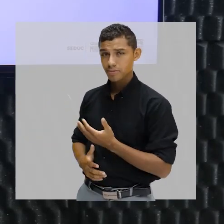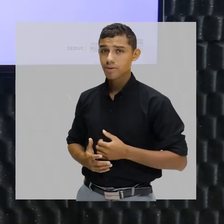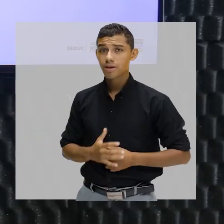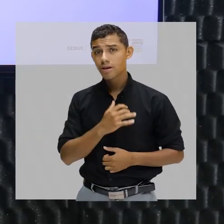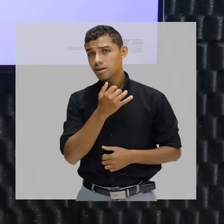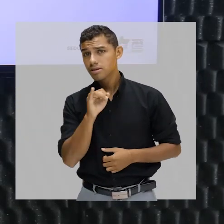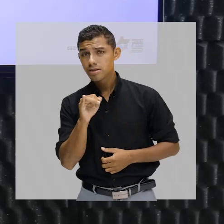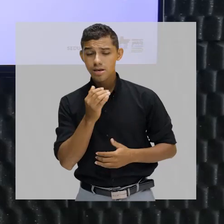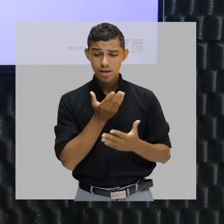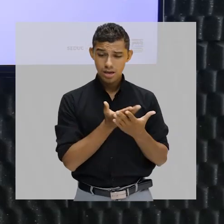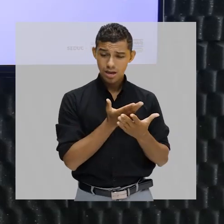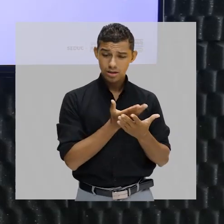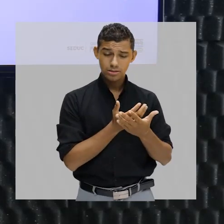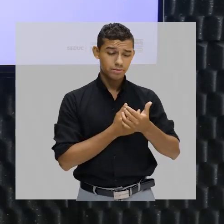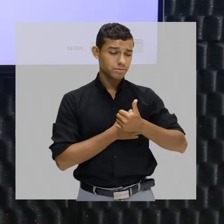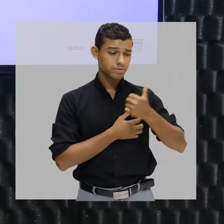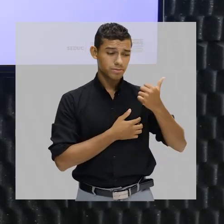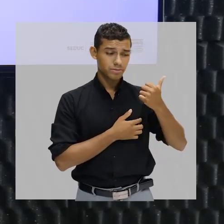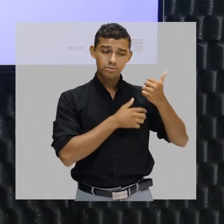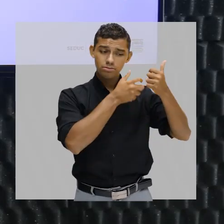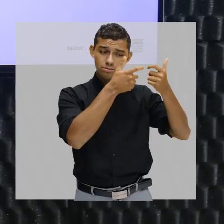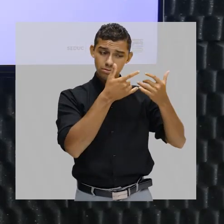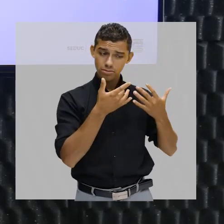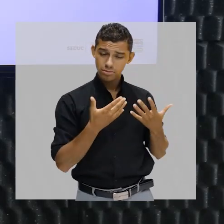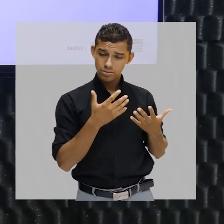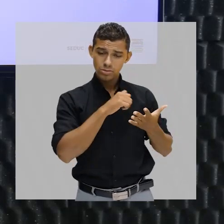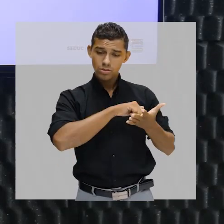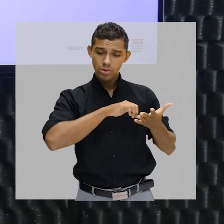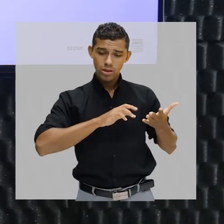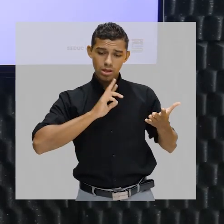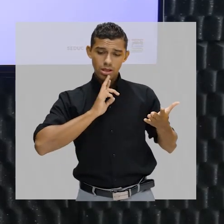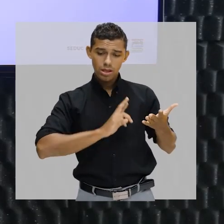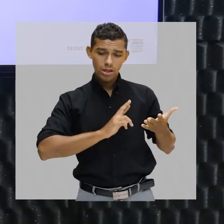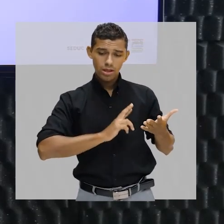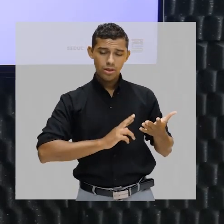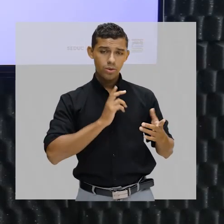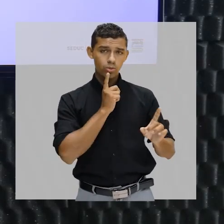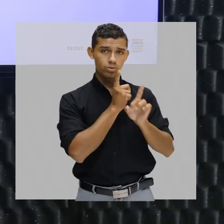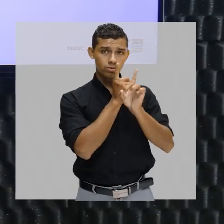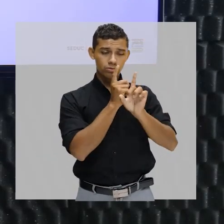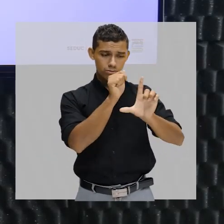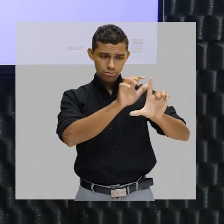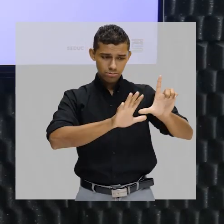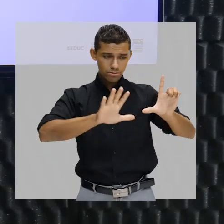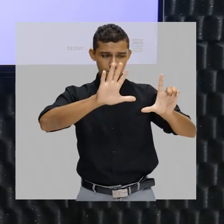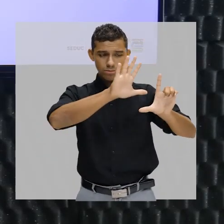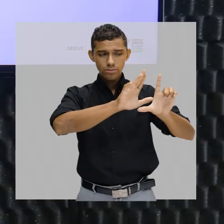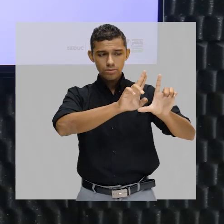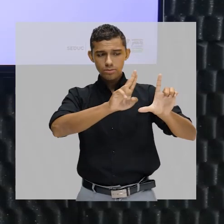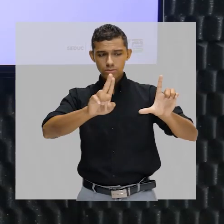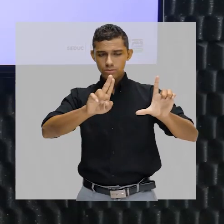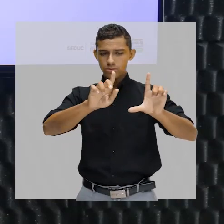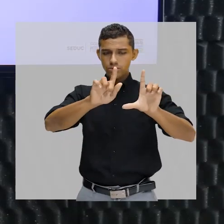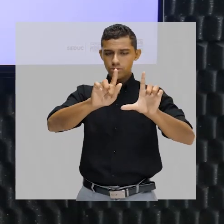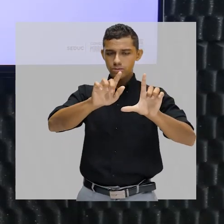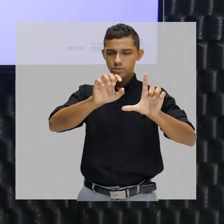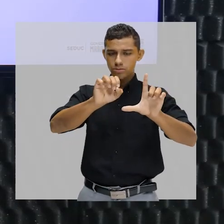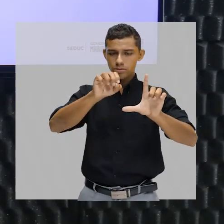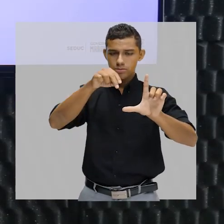perdeu a primeira aula, né, de resolução de exercícios, você encontra lá na plataforma Gonçalves Dias. Basta acessar, procurar lá que